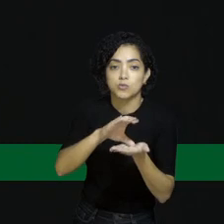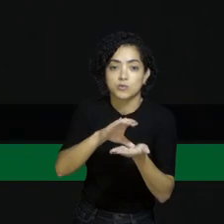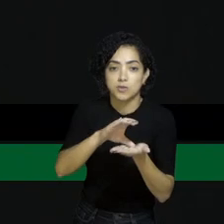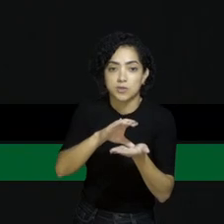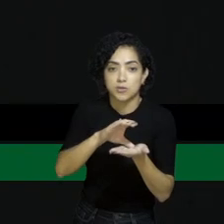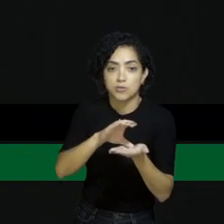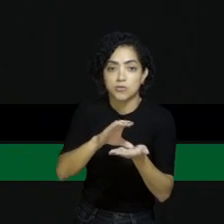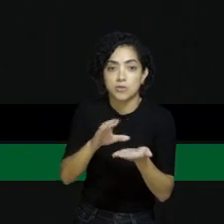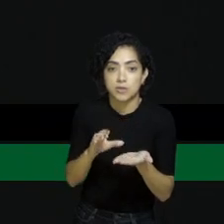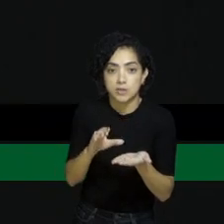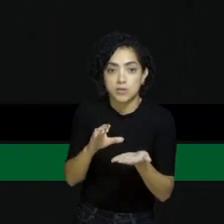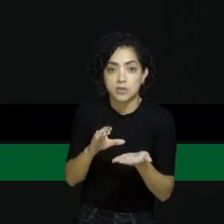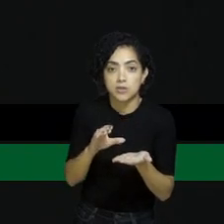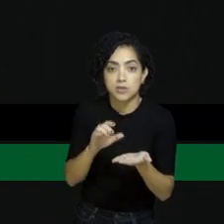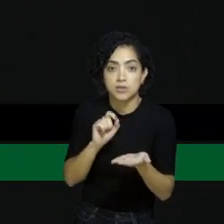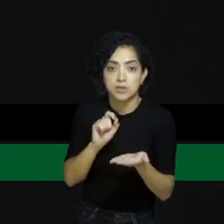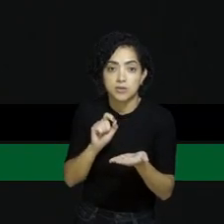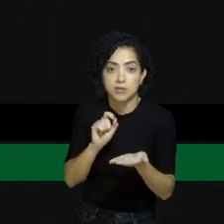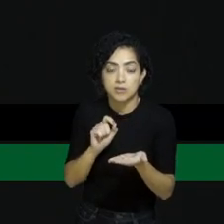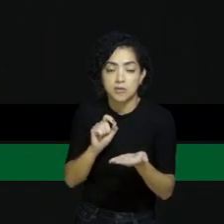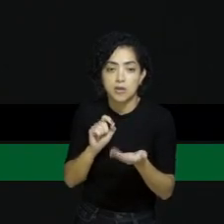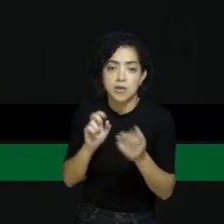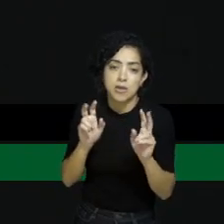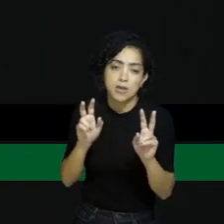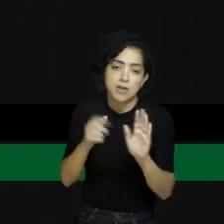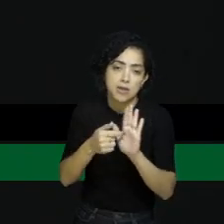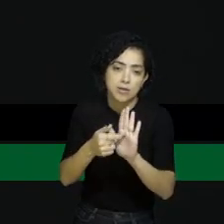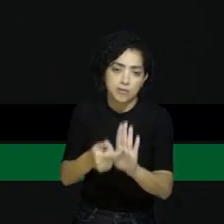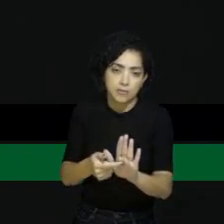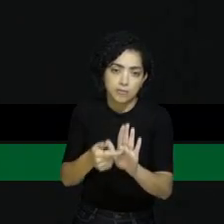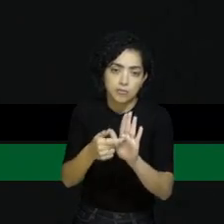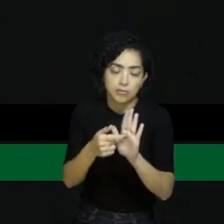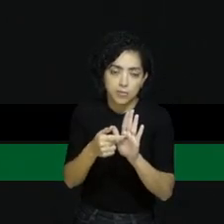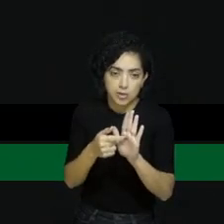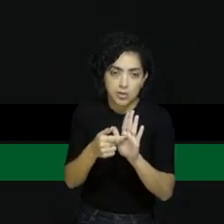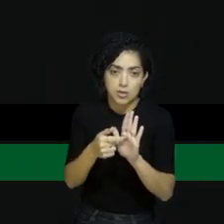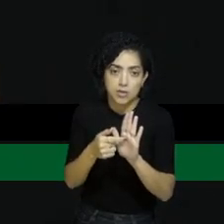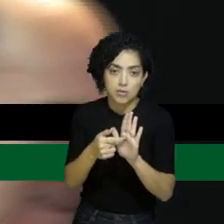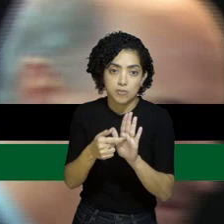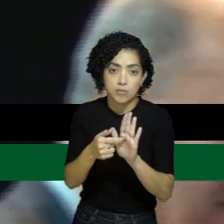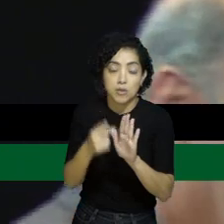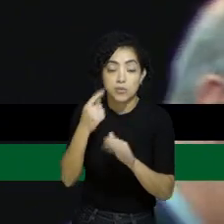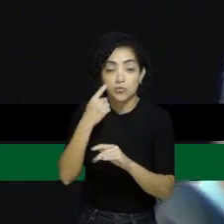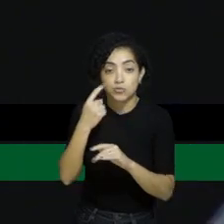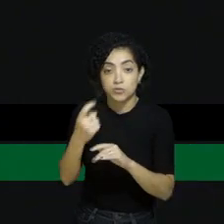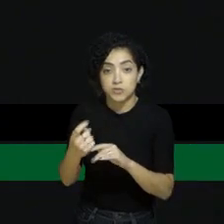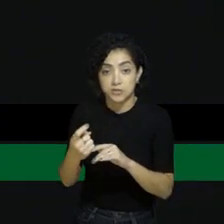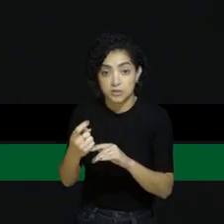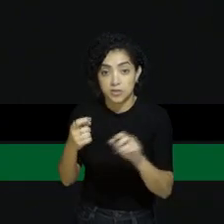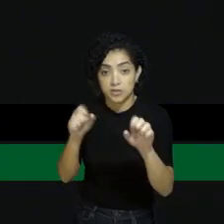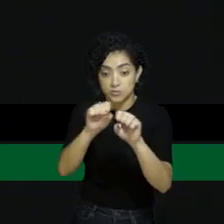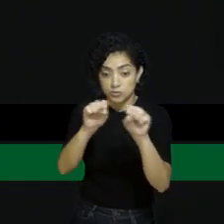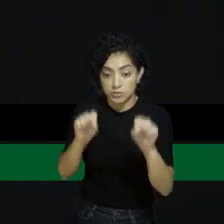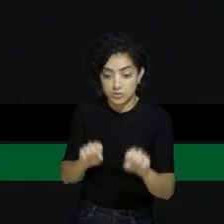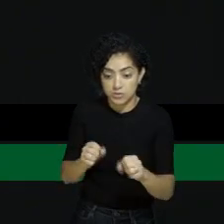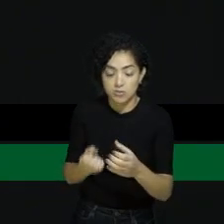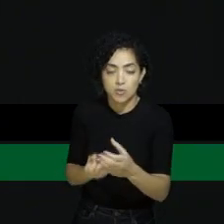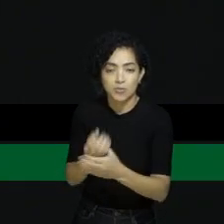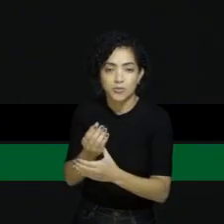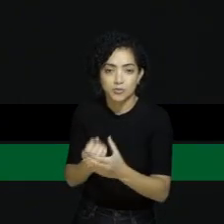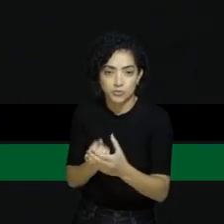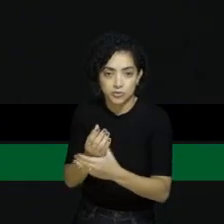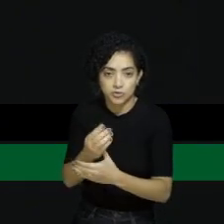a apresentação que eu tenho, ela é uma apresentação que ela converge basicamente com os interesses do sistema produtivo de Santa